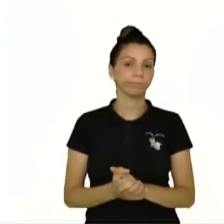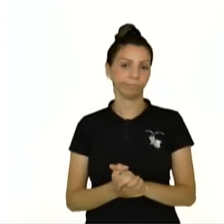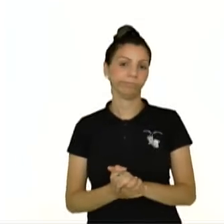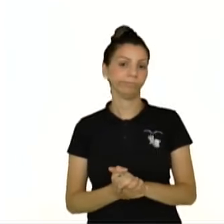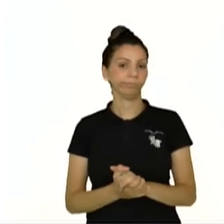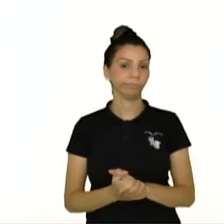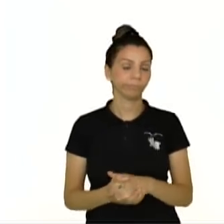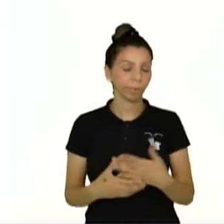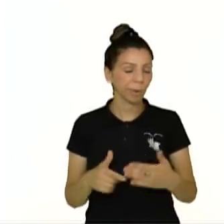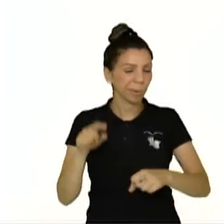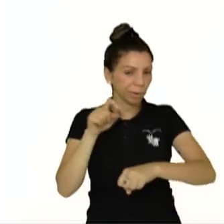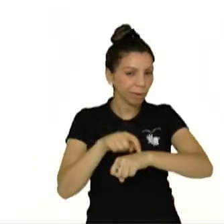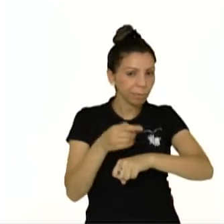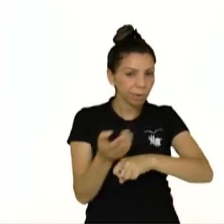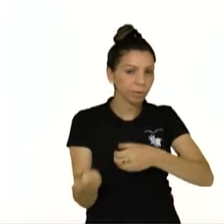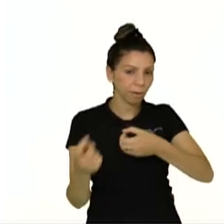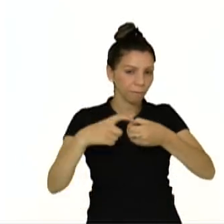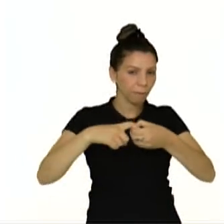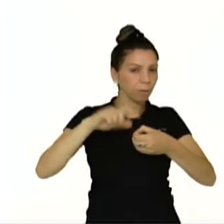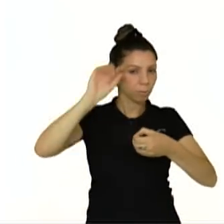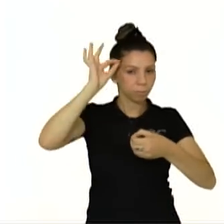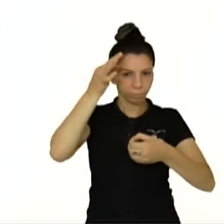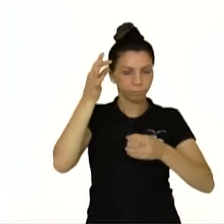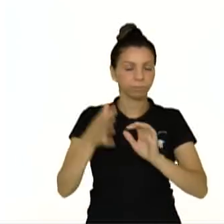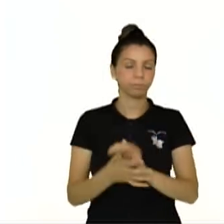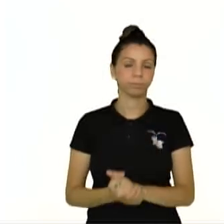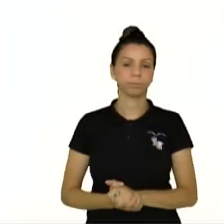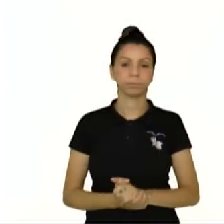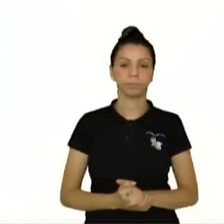bem, mais um tempo e voltamos para a correção.